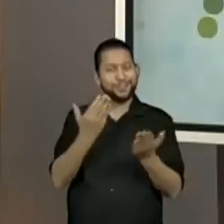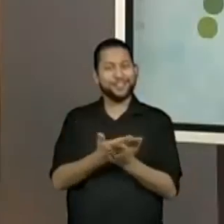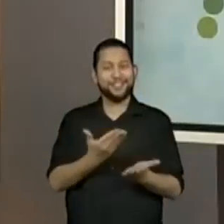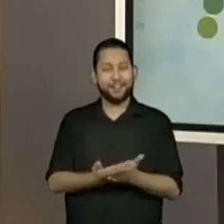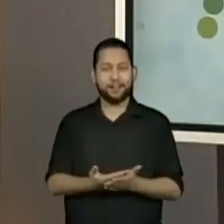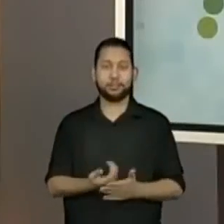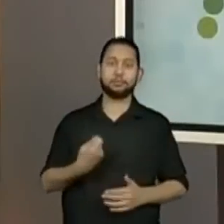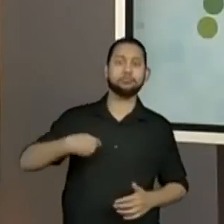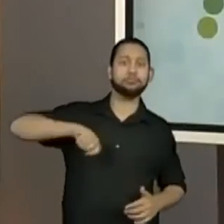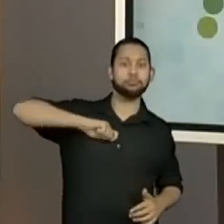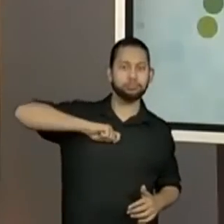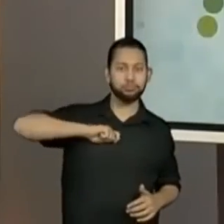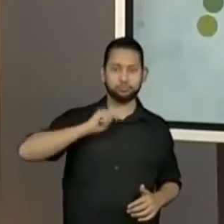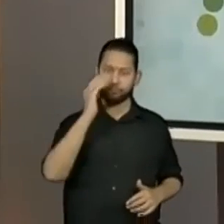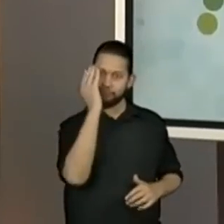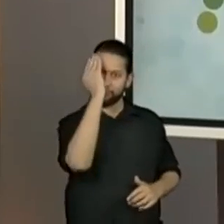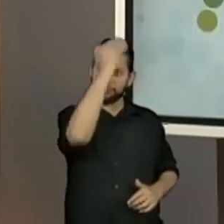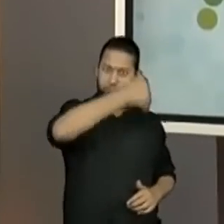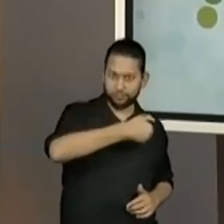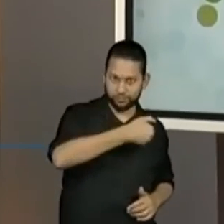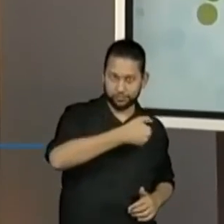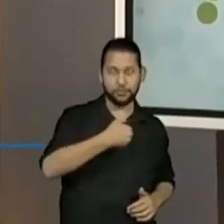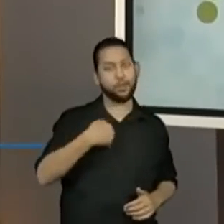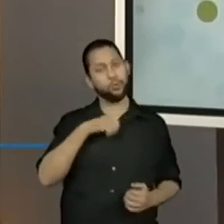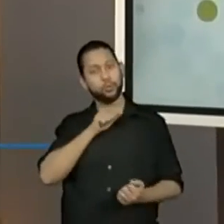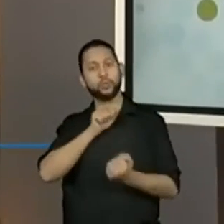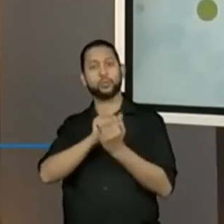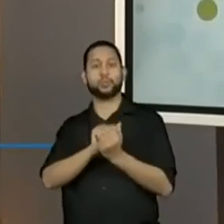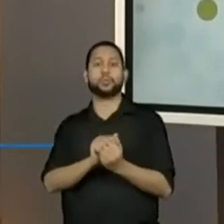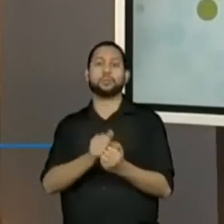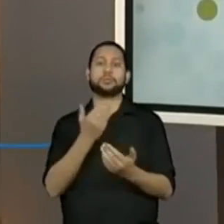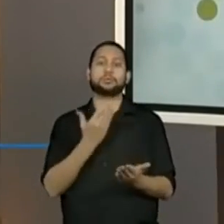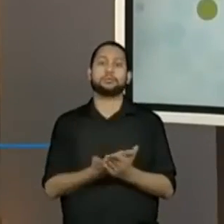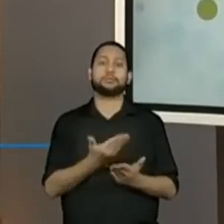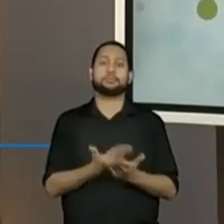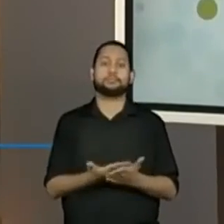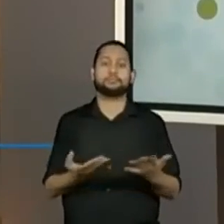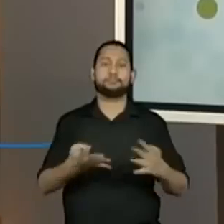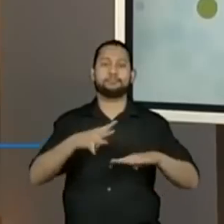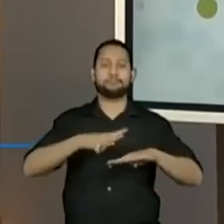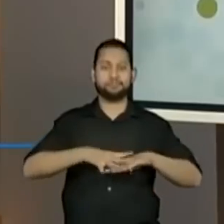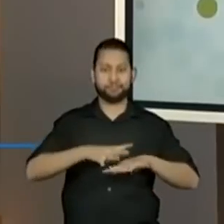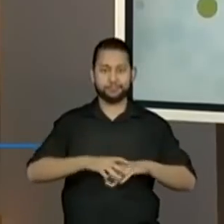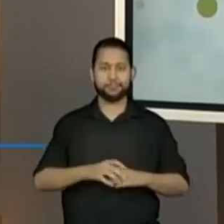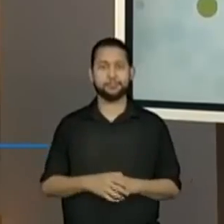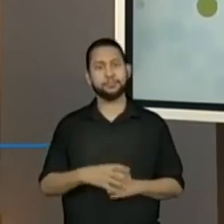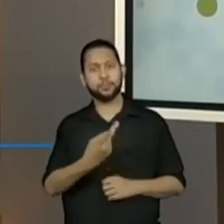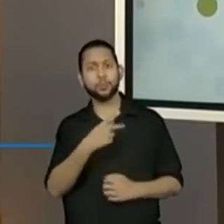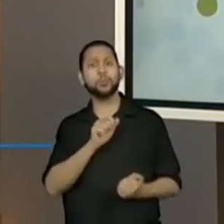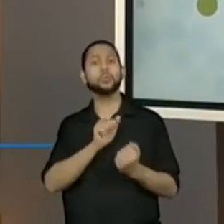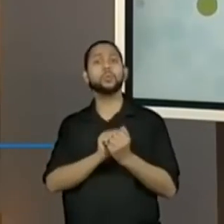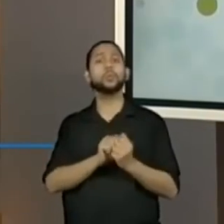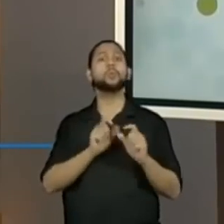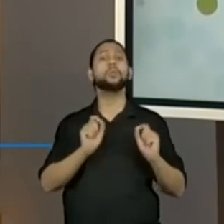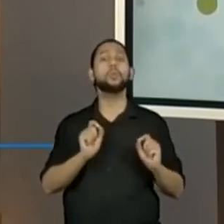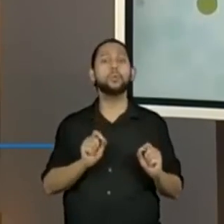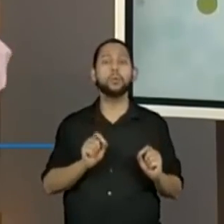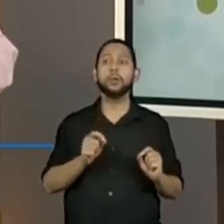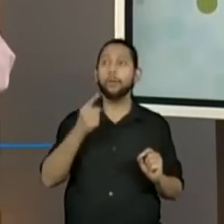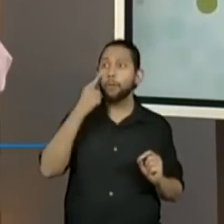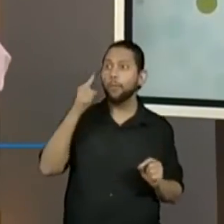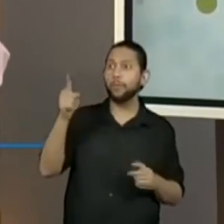professor Joelson estarei com vocês no decorrer dessa aula de matemática estão juntos conosco também os